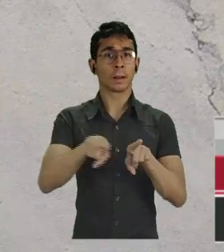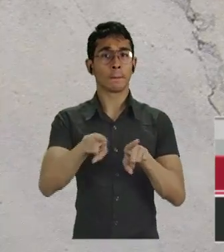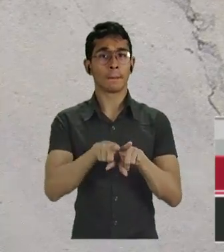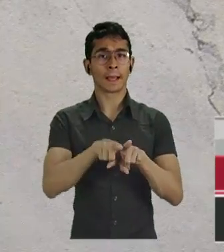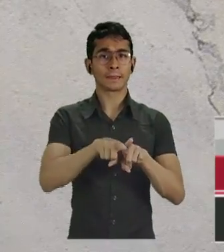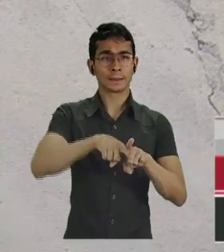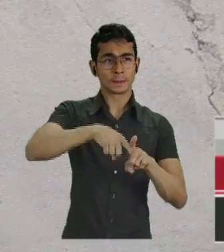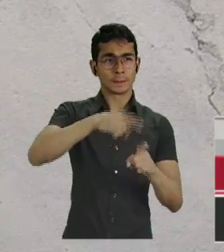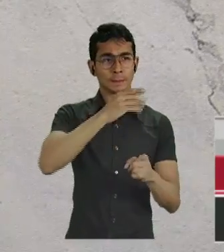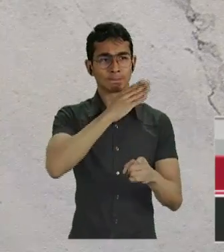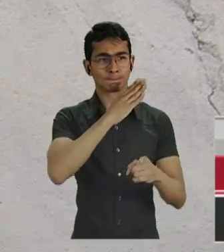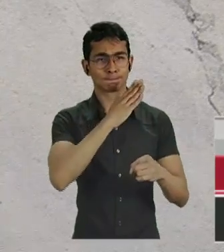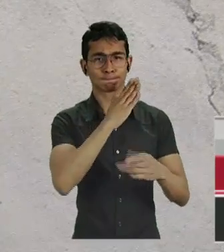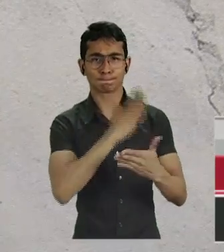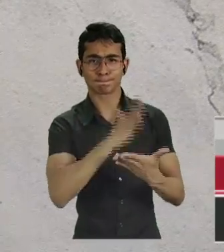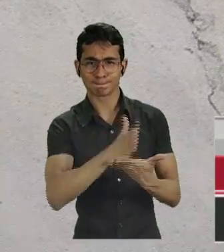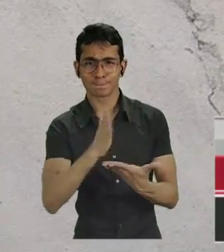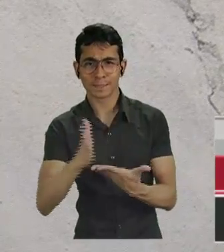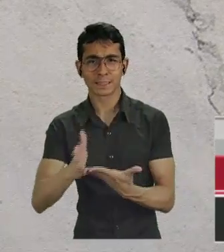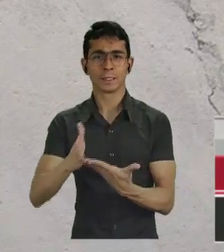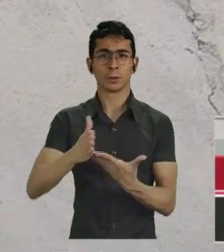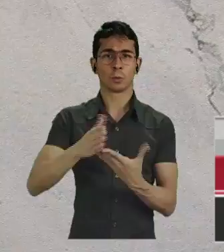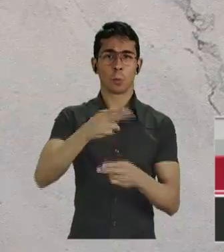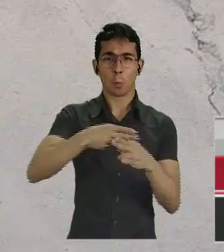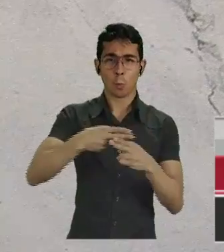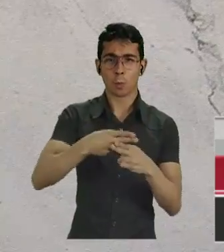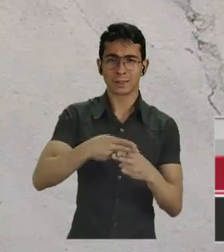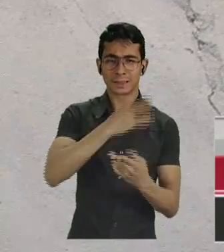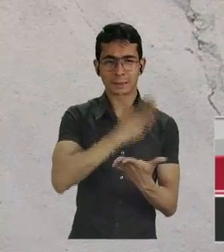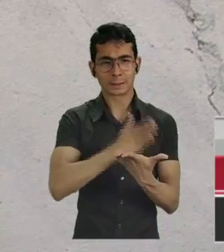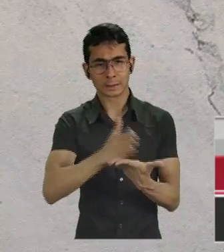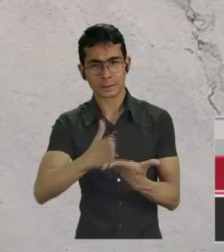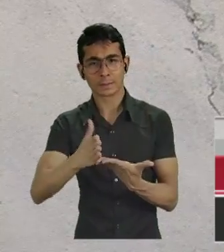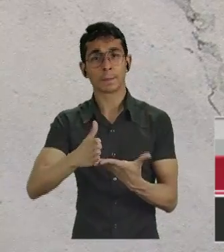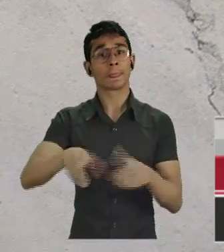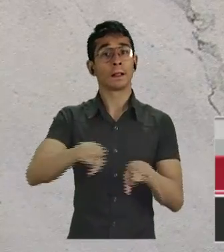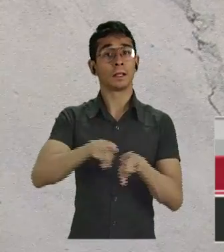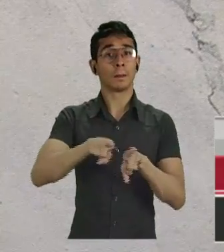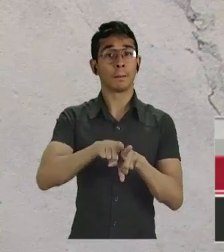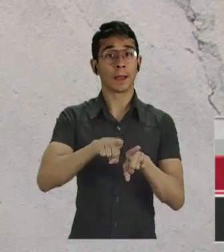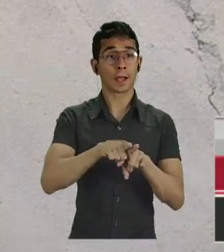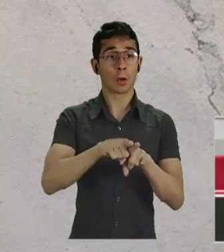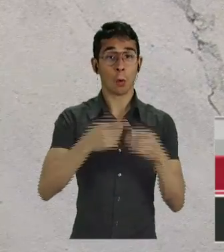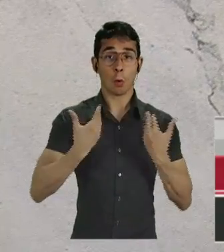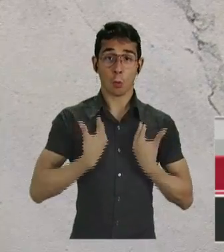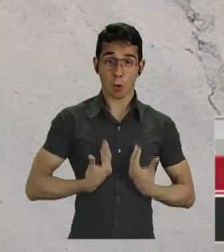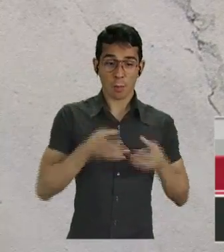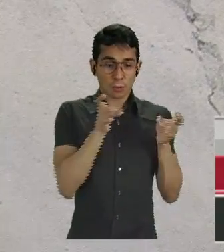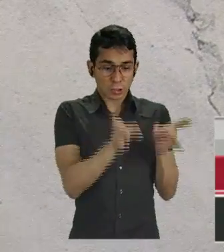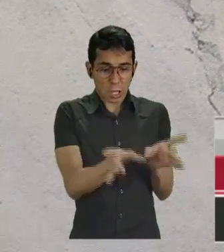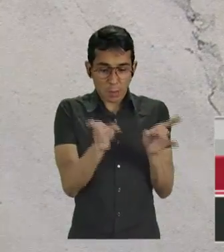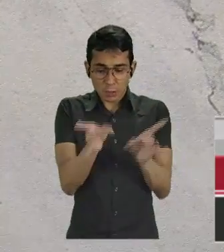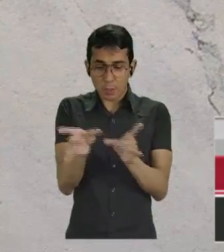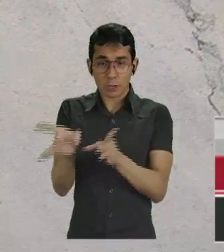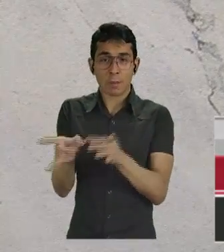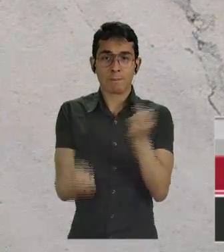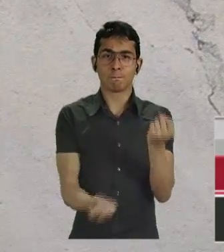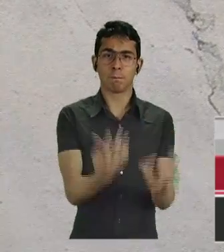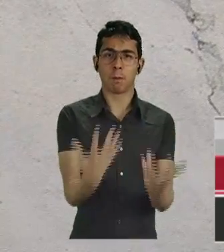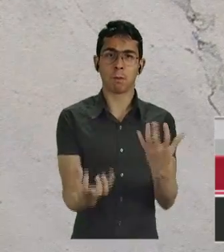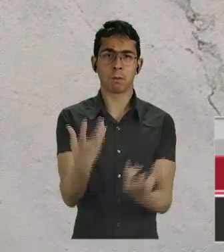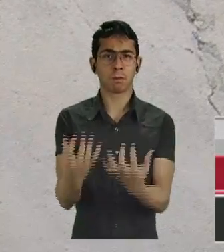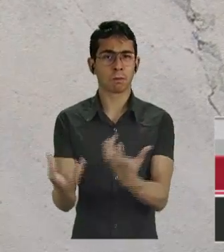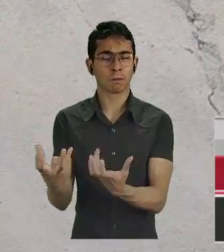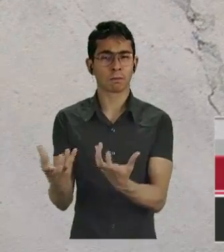esquartejada e não bastasse tudo isso ainda colocaram fogo nos restos mortais dessa senhora gente eu pergunto